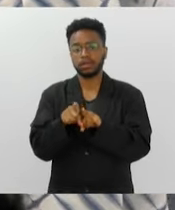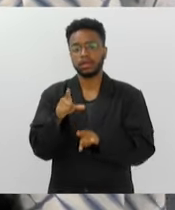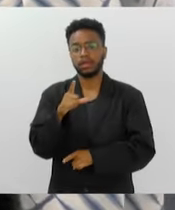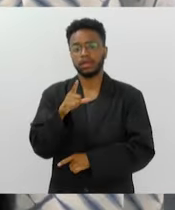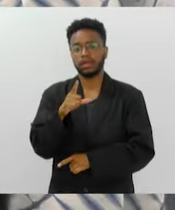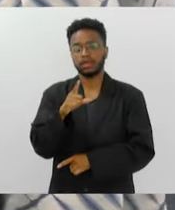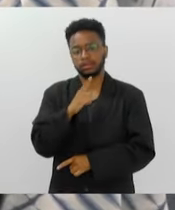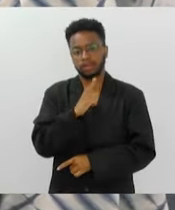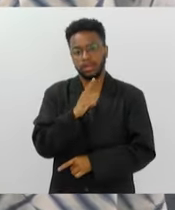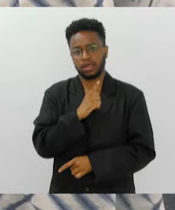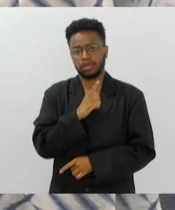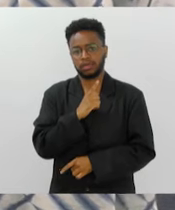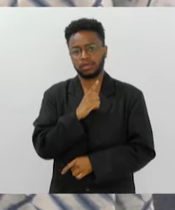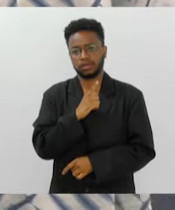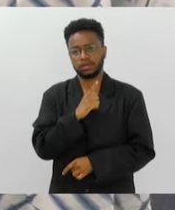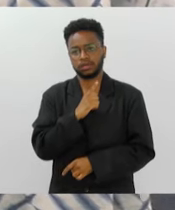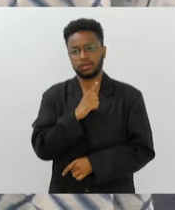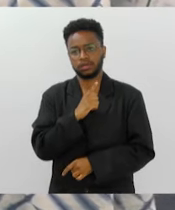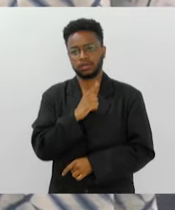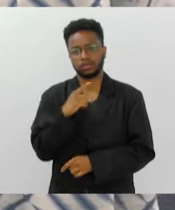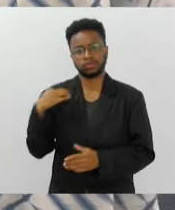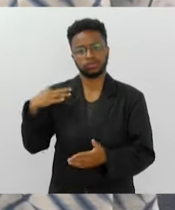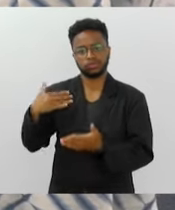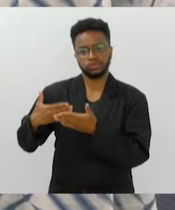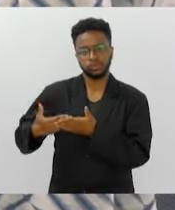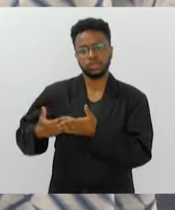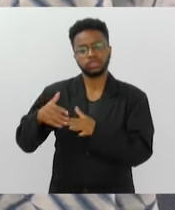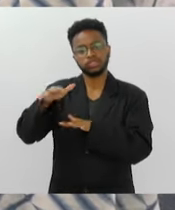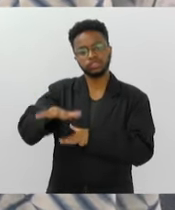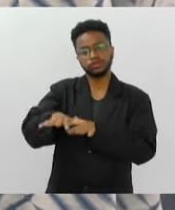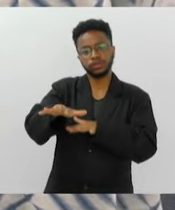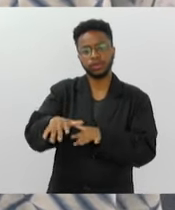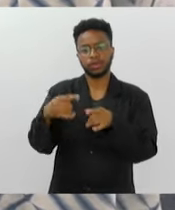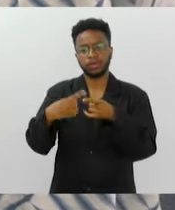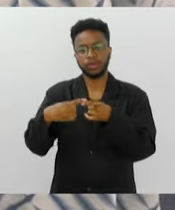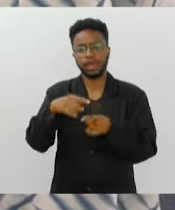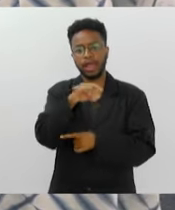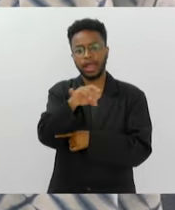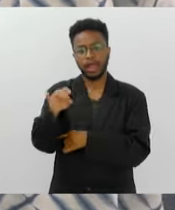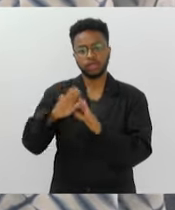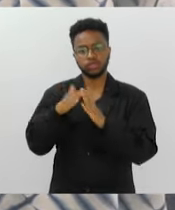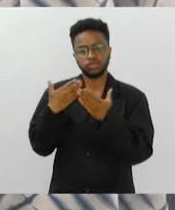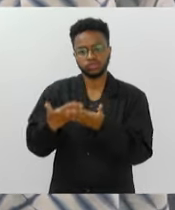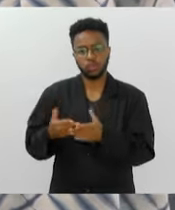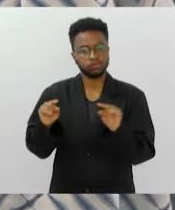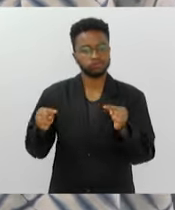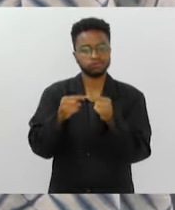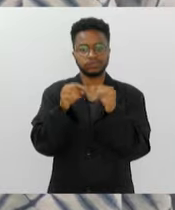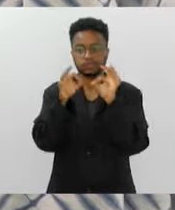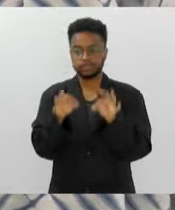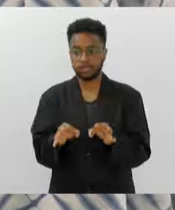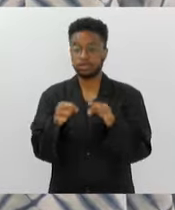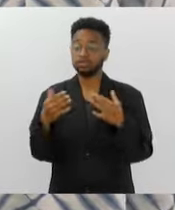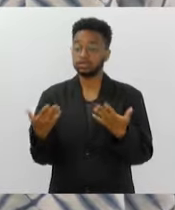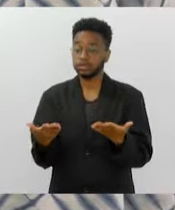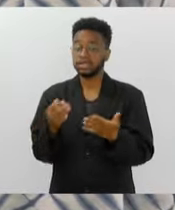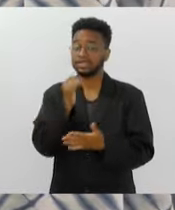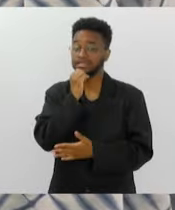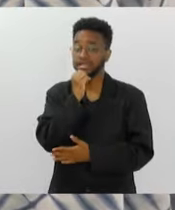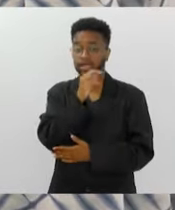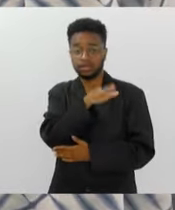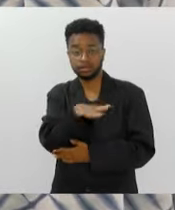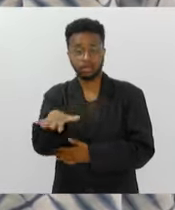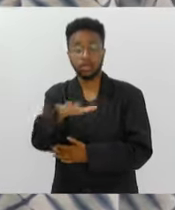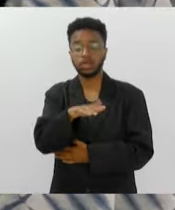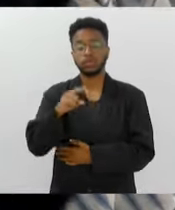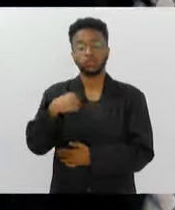cumprido a sua jornada de desfile cada escola é da melhor maneira possível sem os quais nós não teríamos